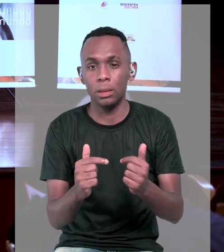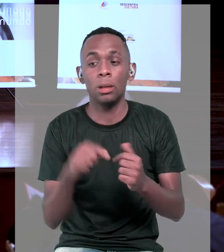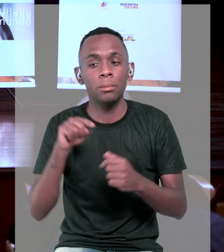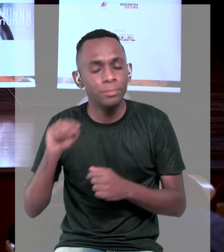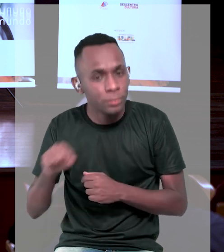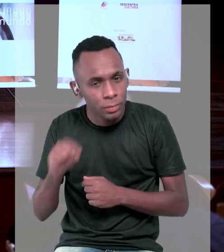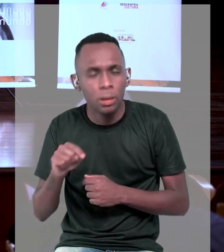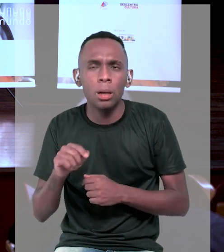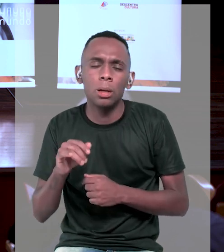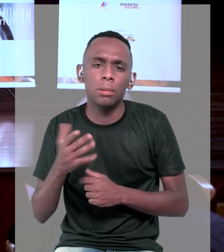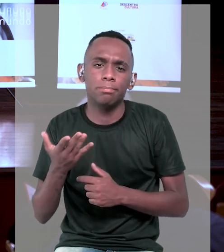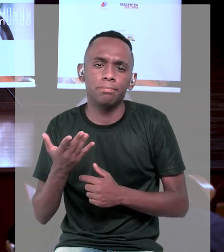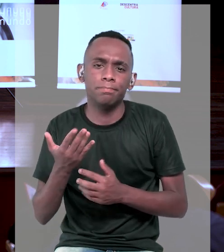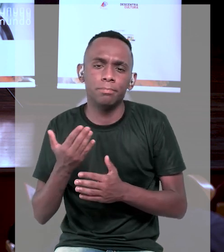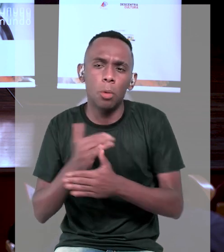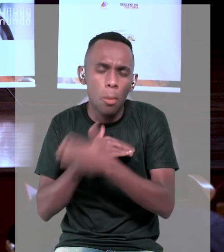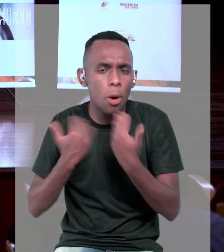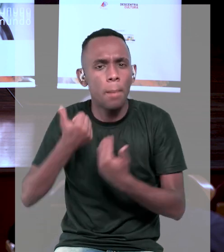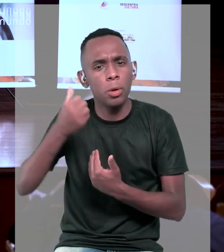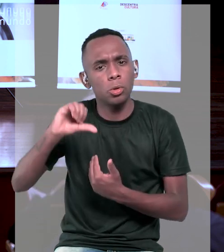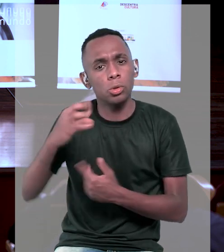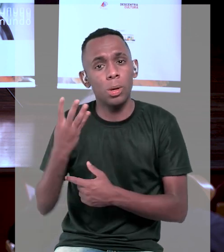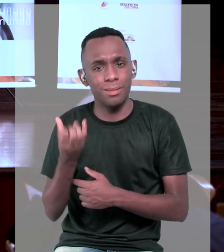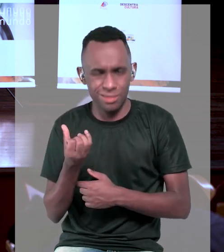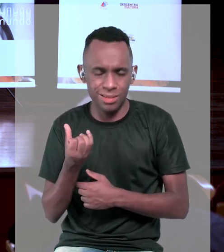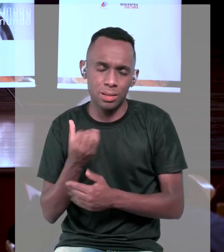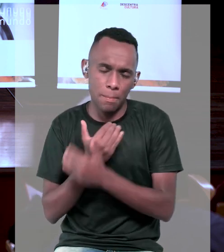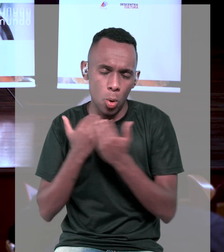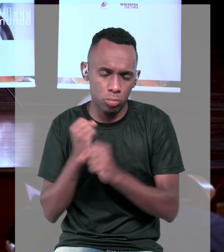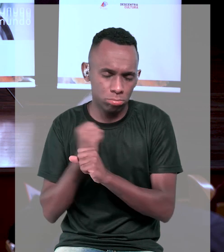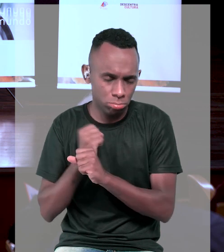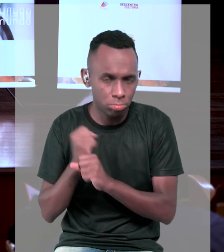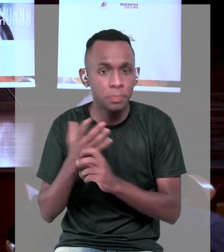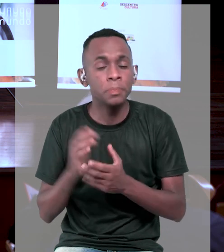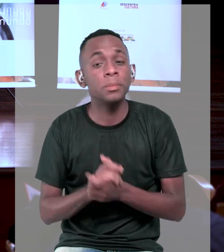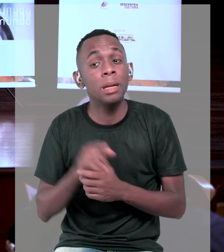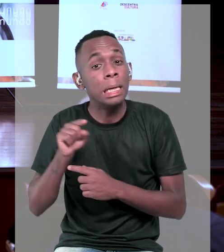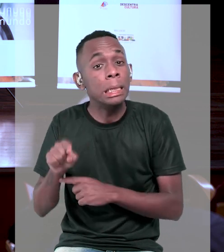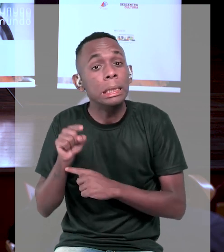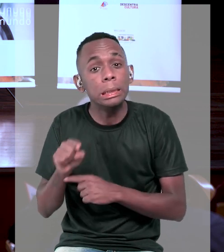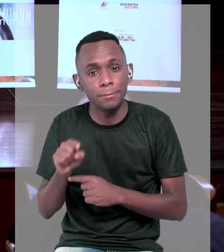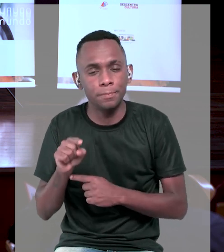Keynes morreu em 1946, ele foi